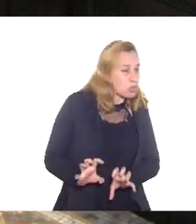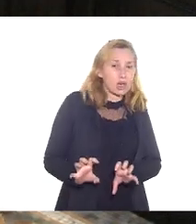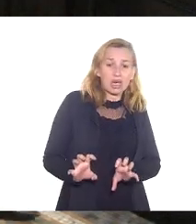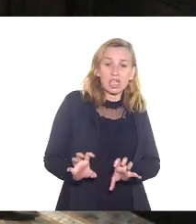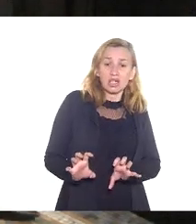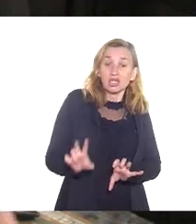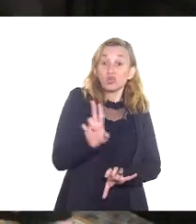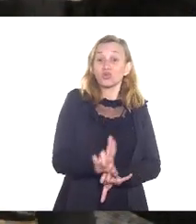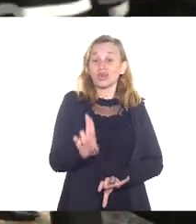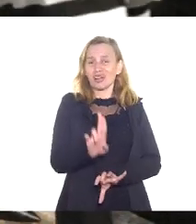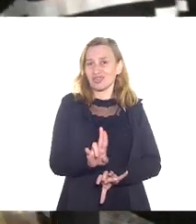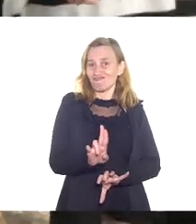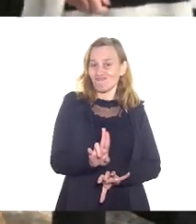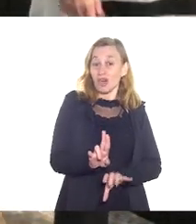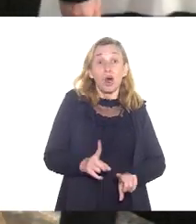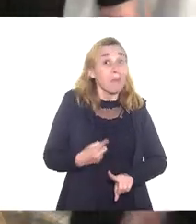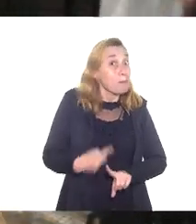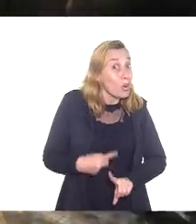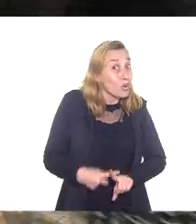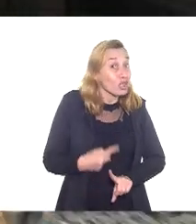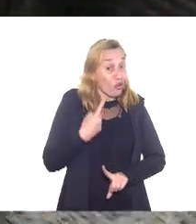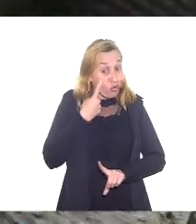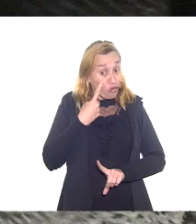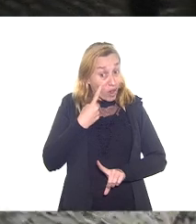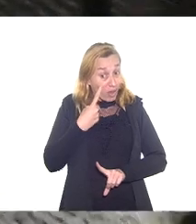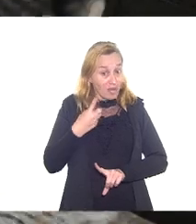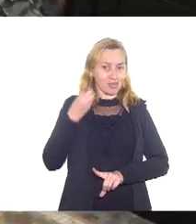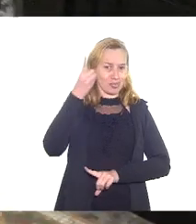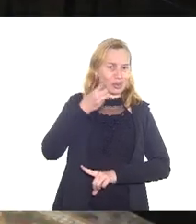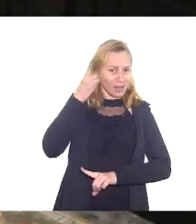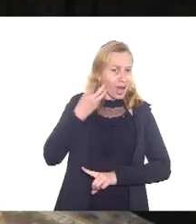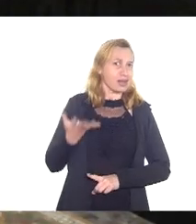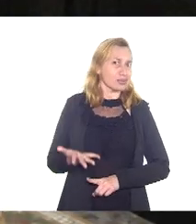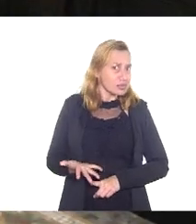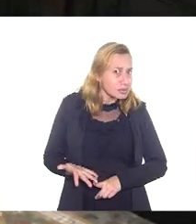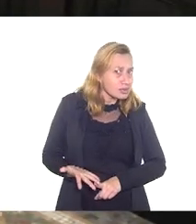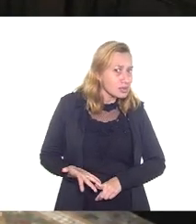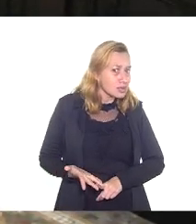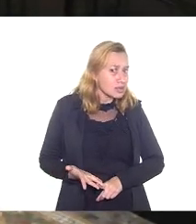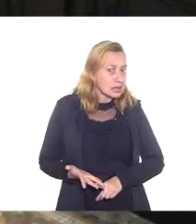sejam utilizadas, porque a gente vê deputados